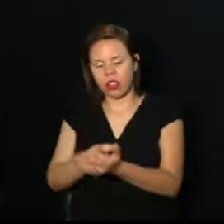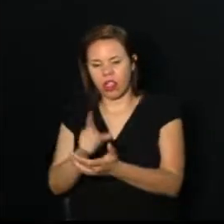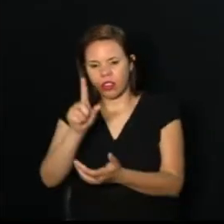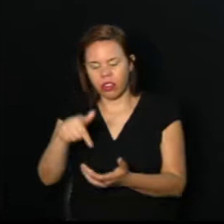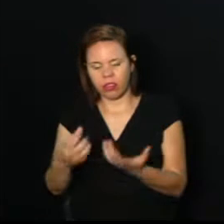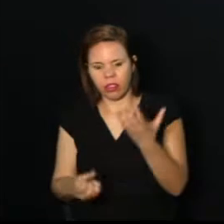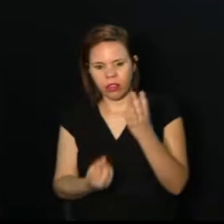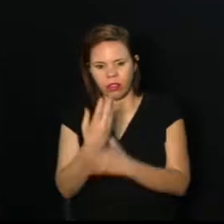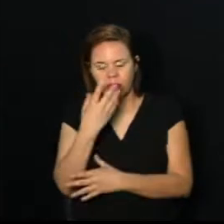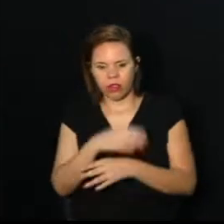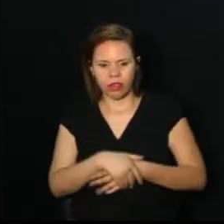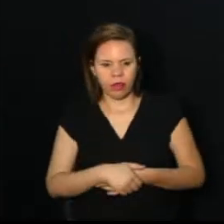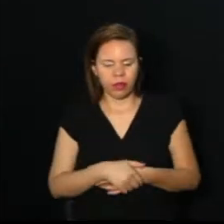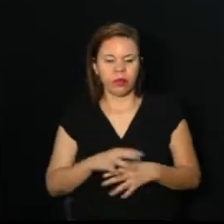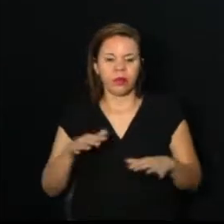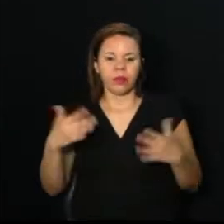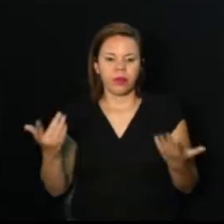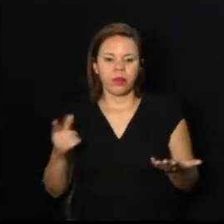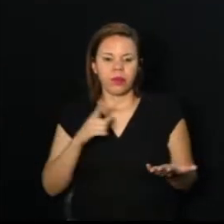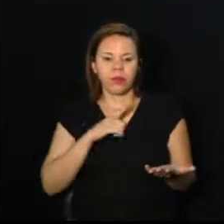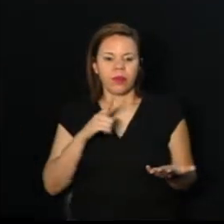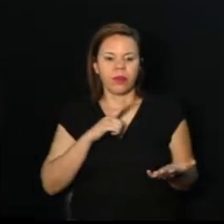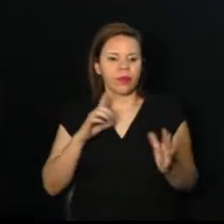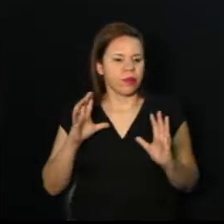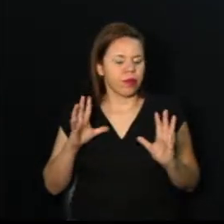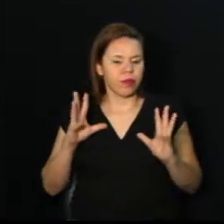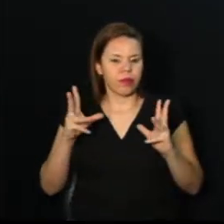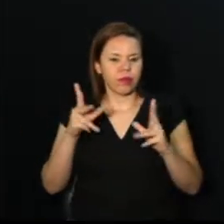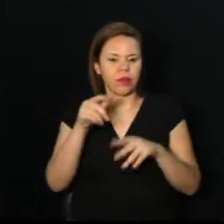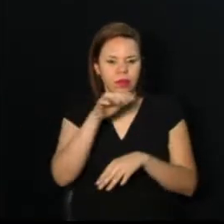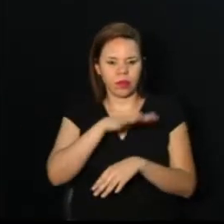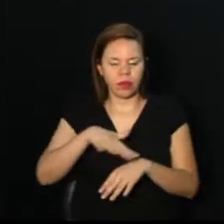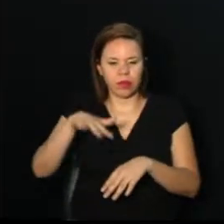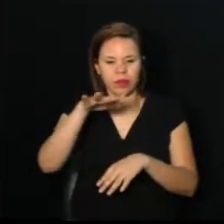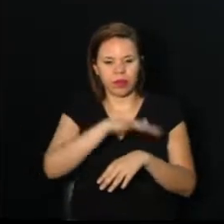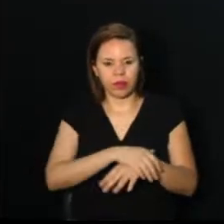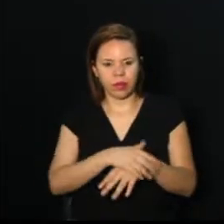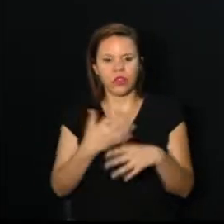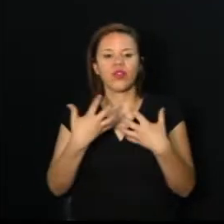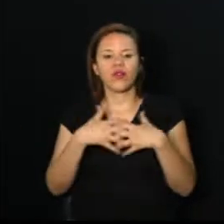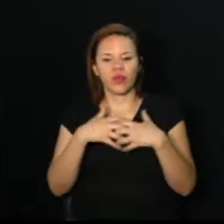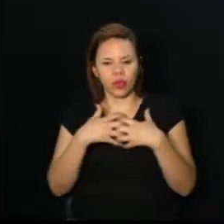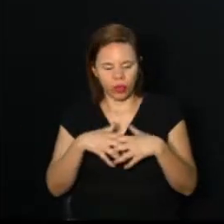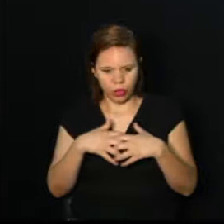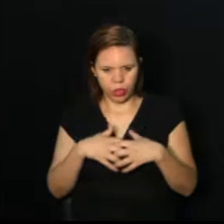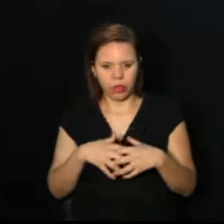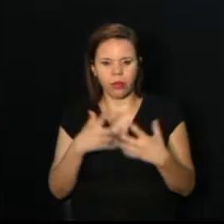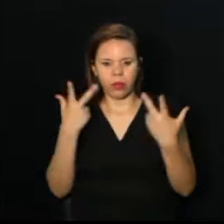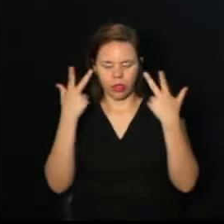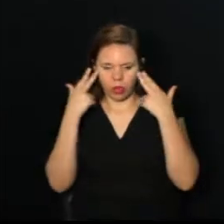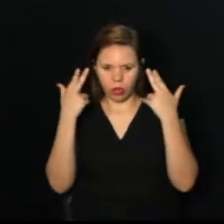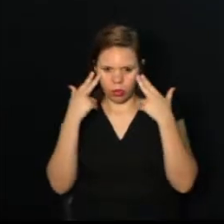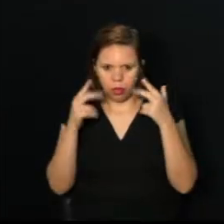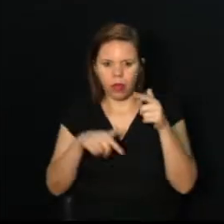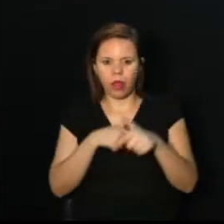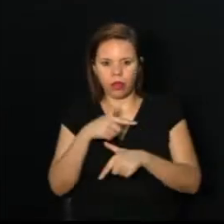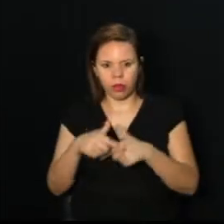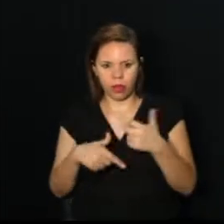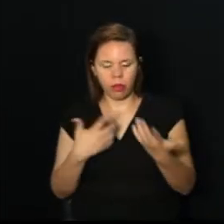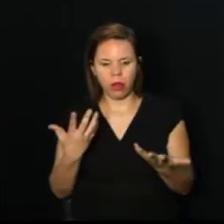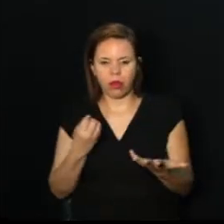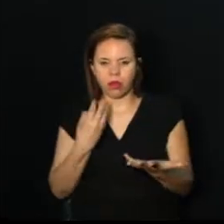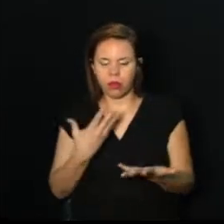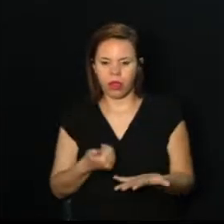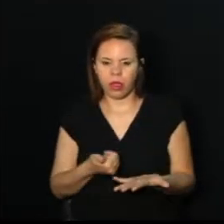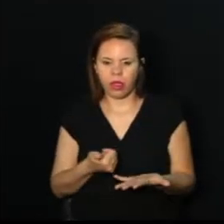acontece. Quando eu tenho todas as áreas em funcionamento, muito bem.